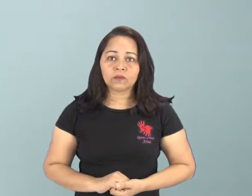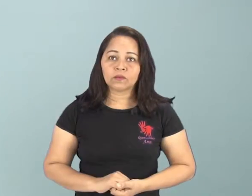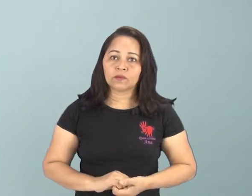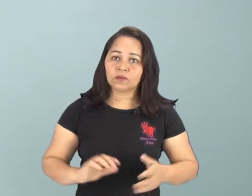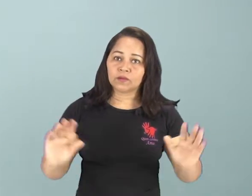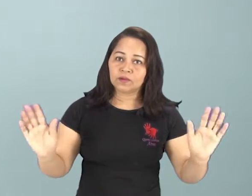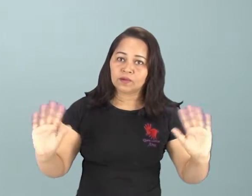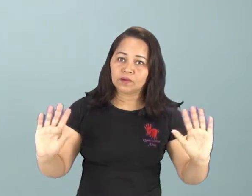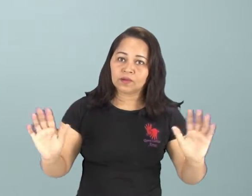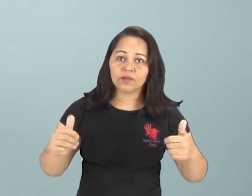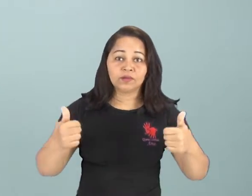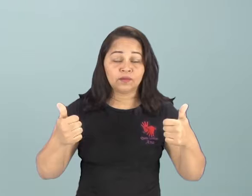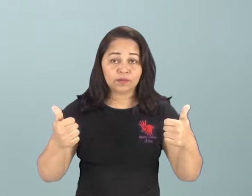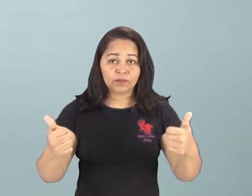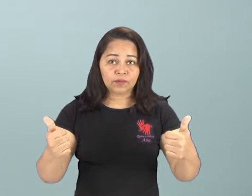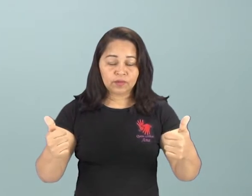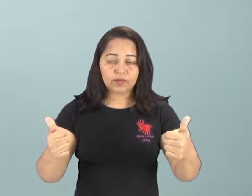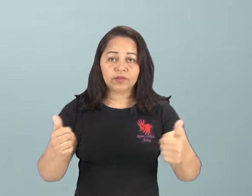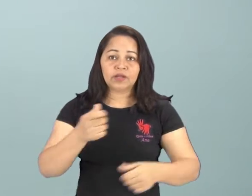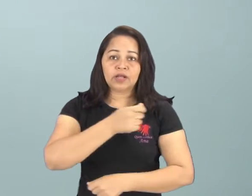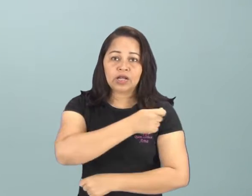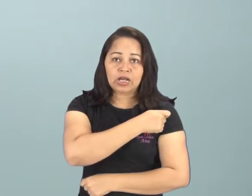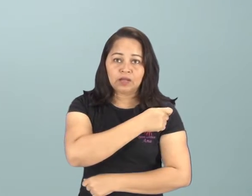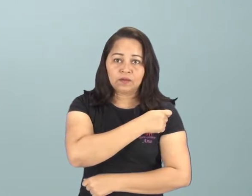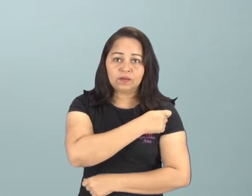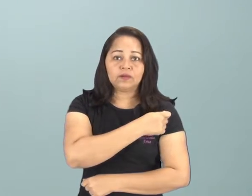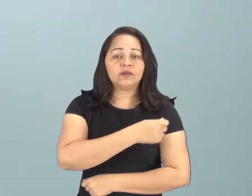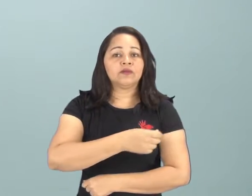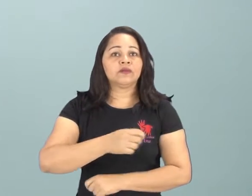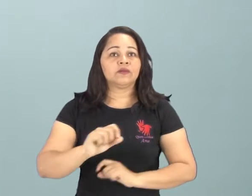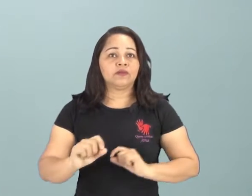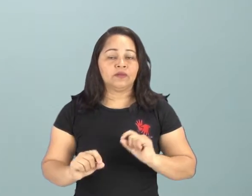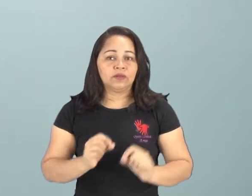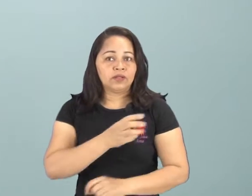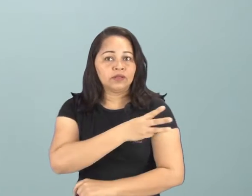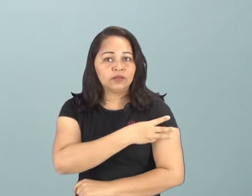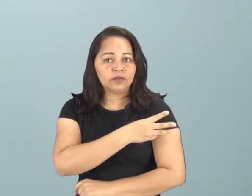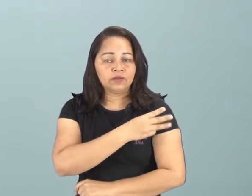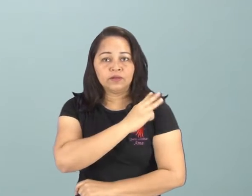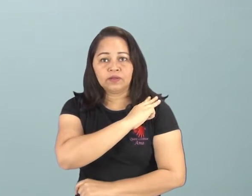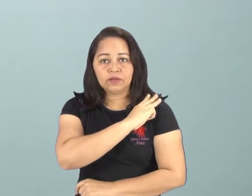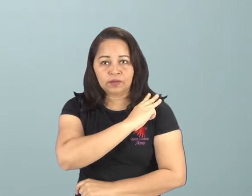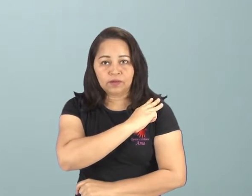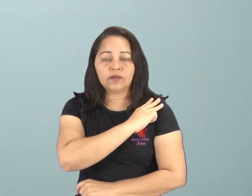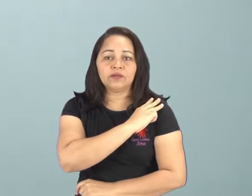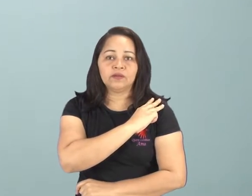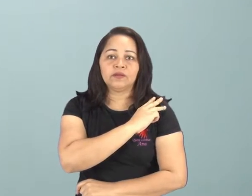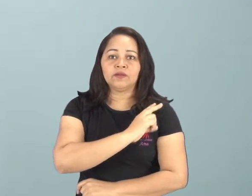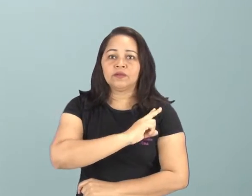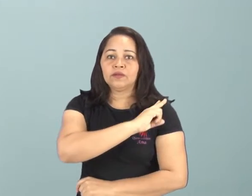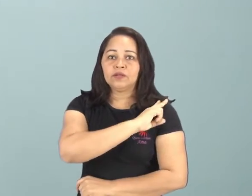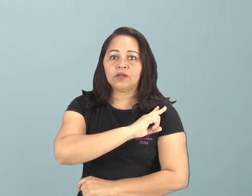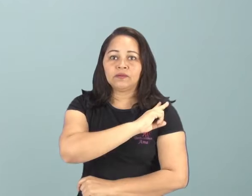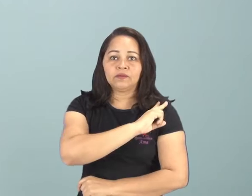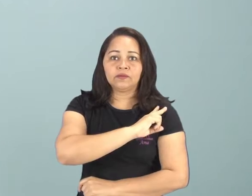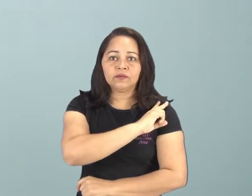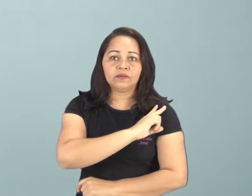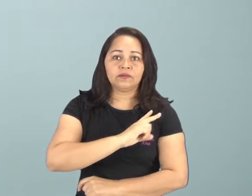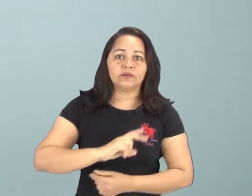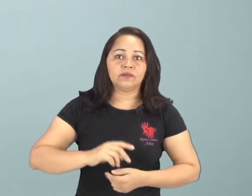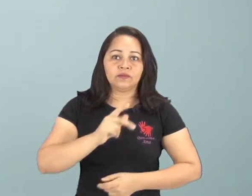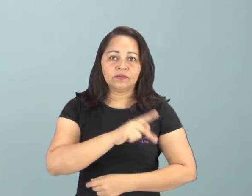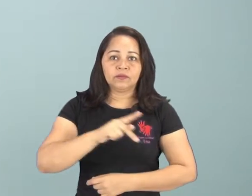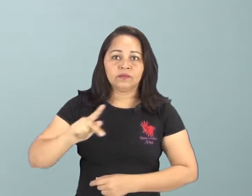Olá, tudo bem? Alunos da terceira série do ensino médio, eu sou a professora Dorinha, professora